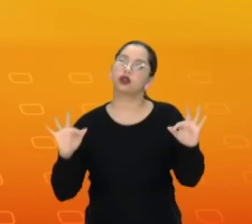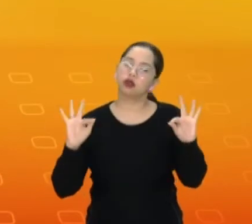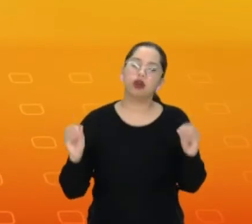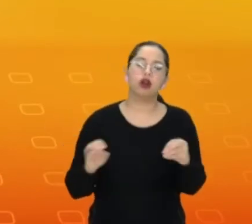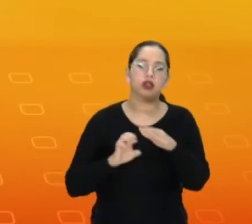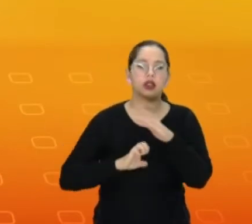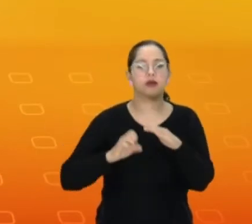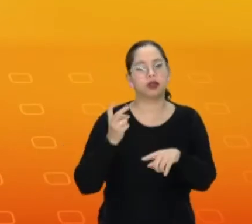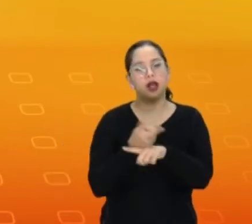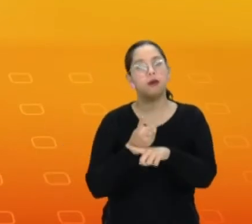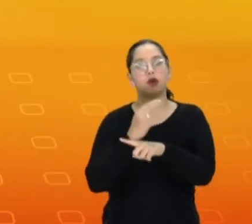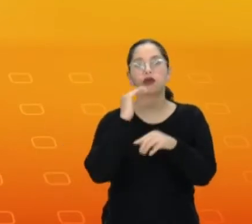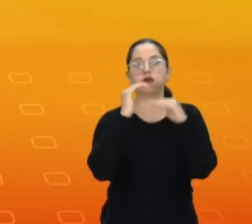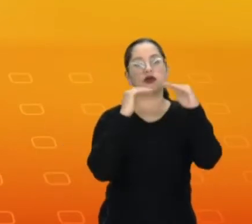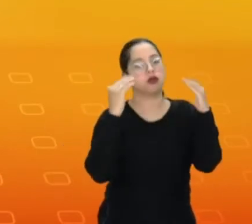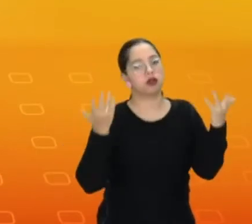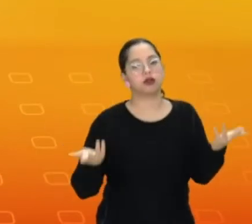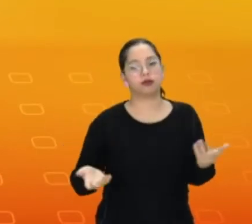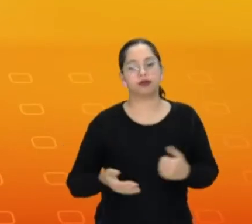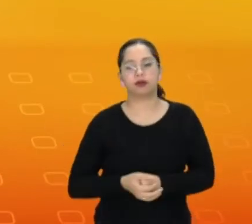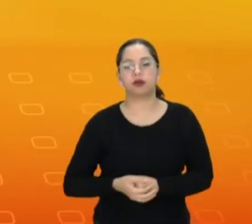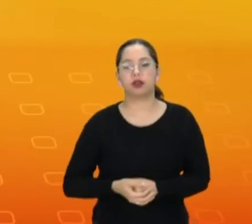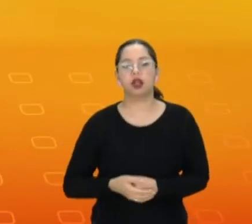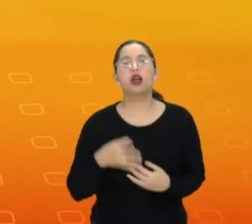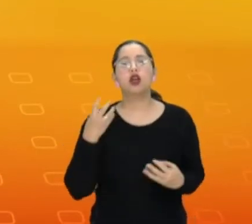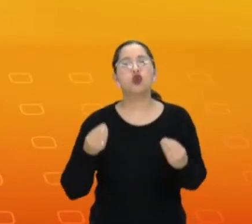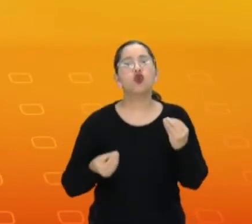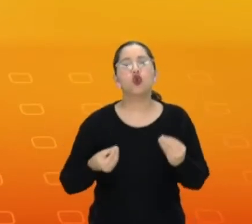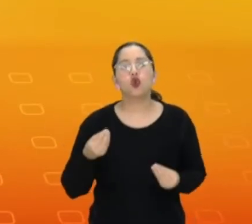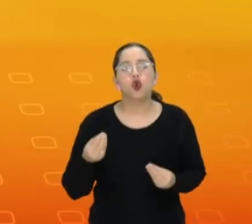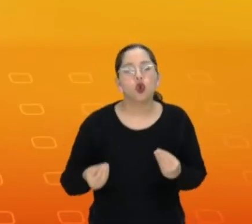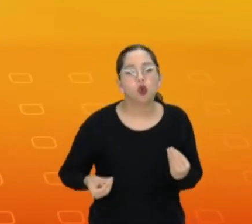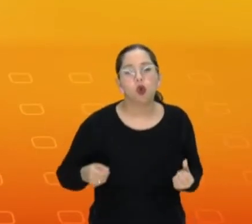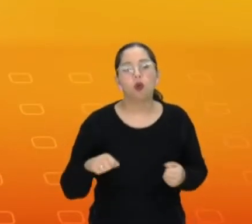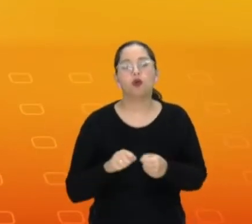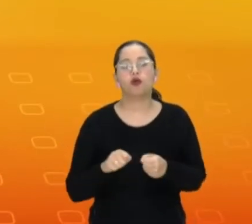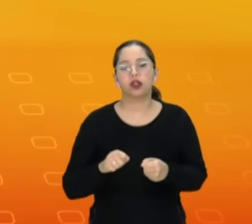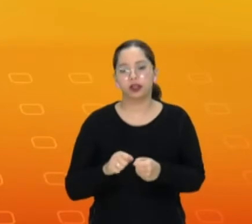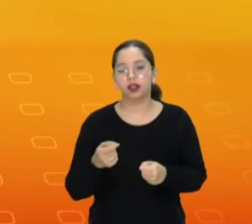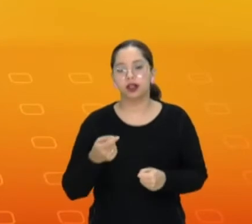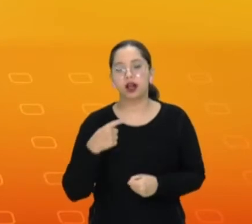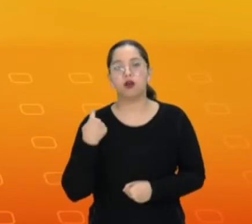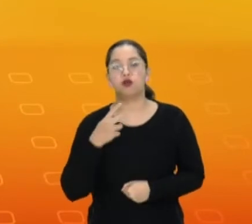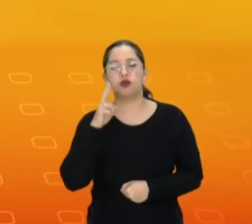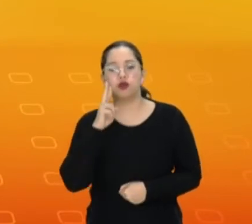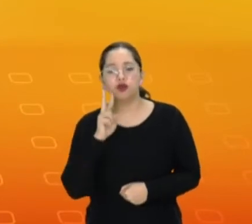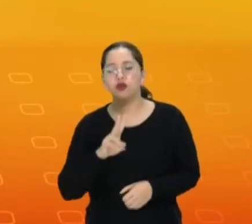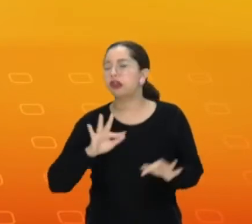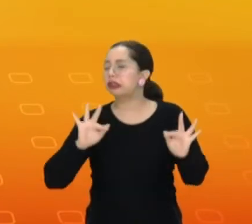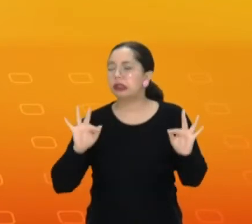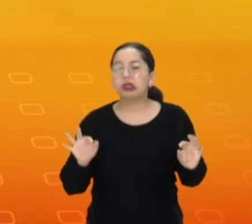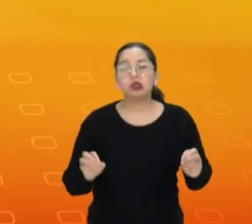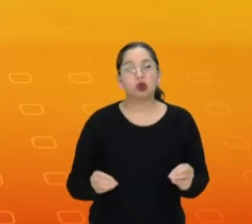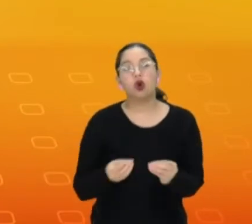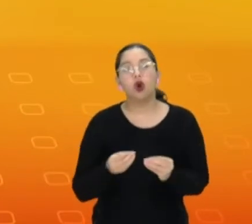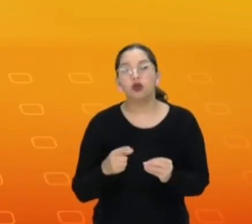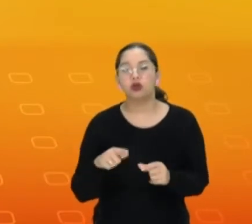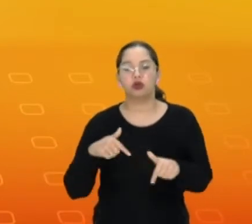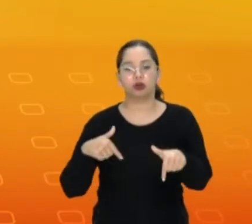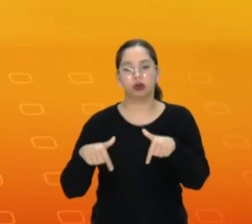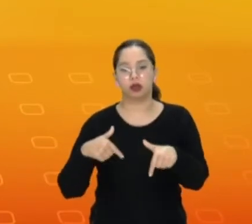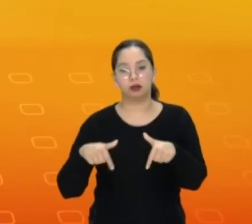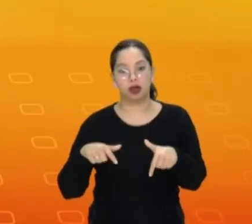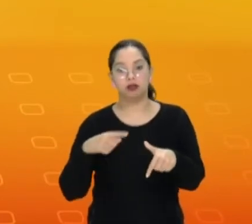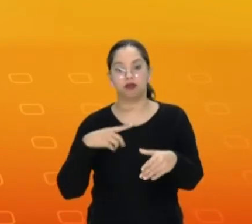a em relação a forma de fazer isso Como comentei para vocês que não te olha todos os serviços que tem tem